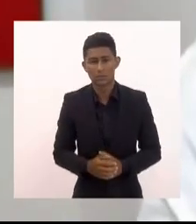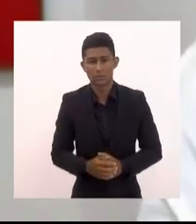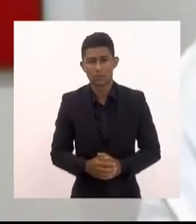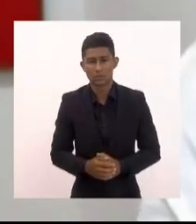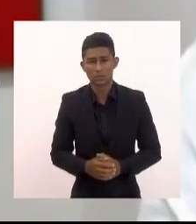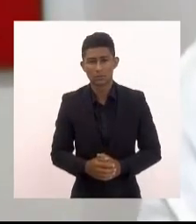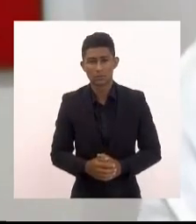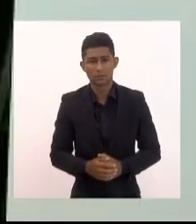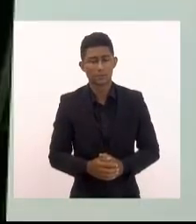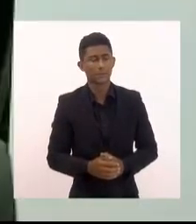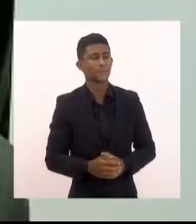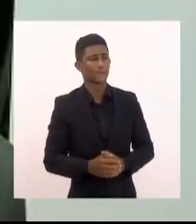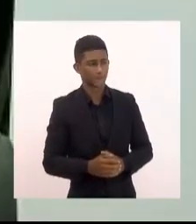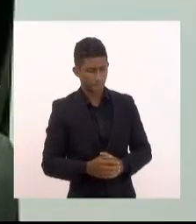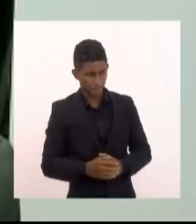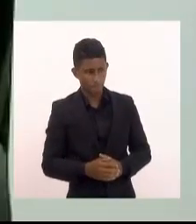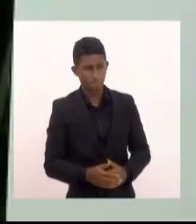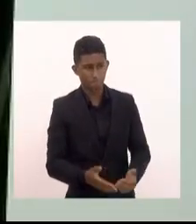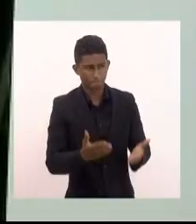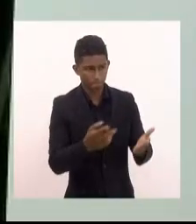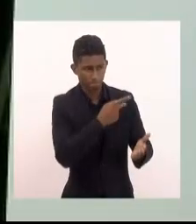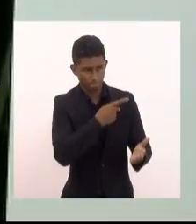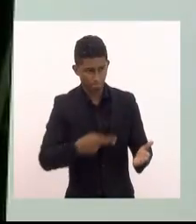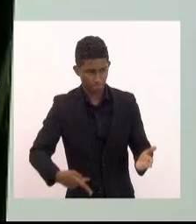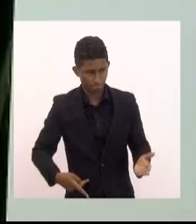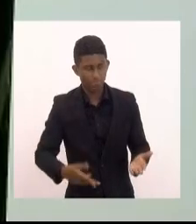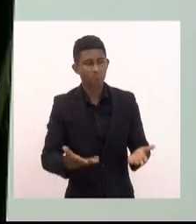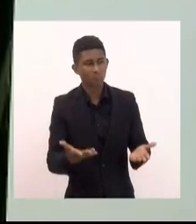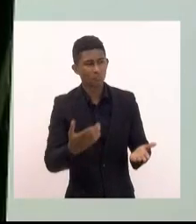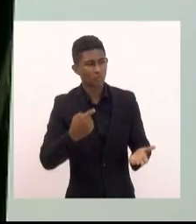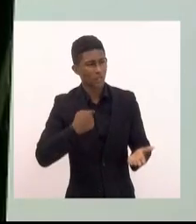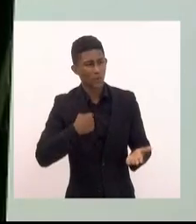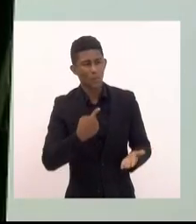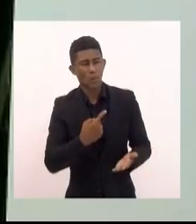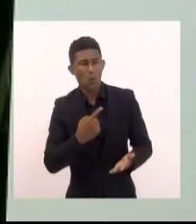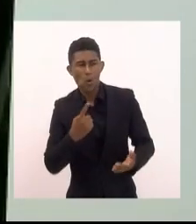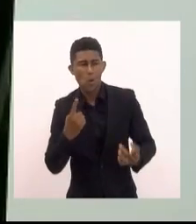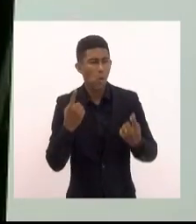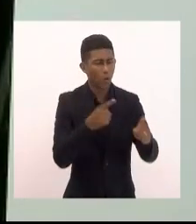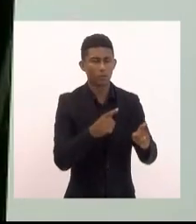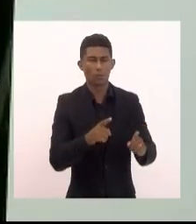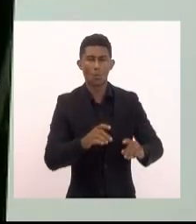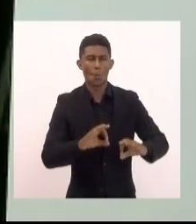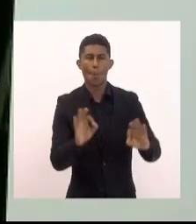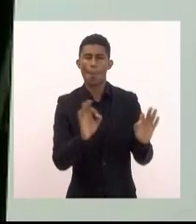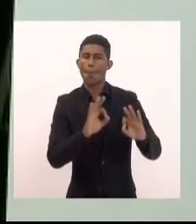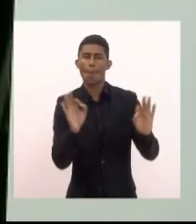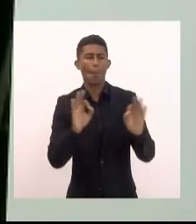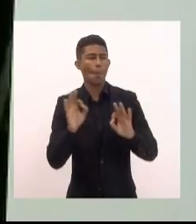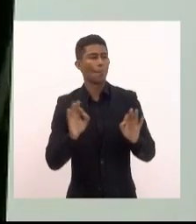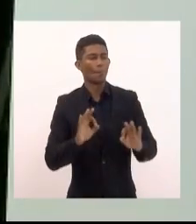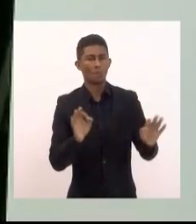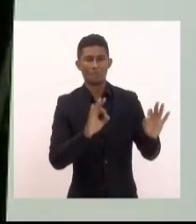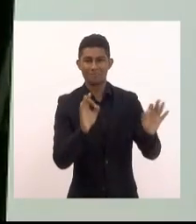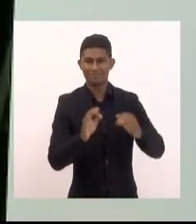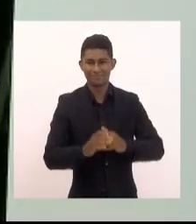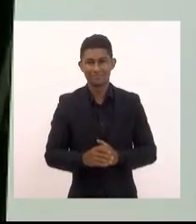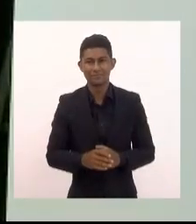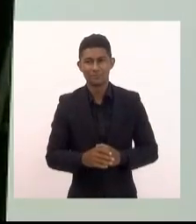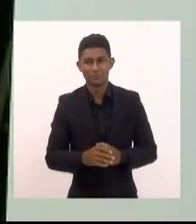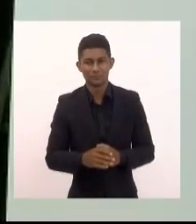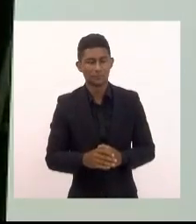Senhor presidente, nada obstacular que o projeto inclua com